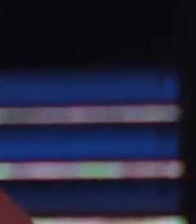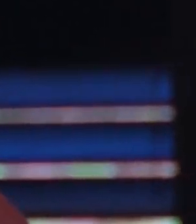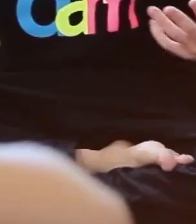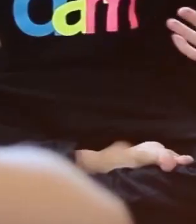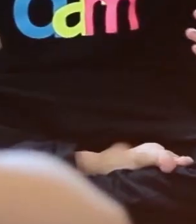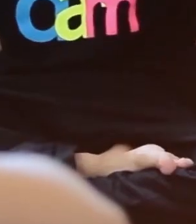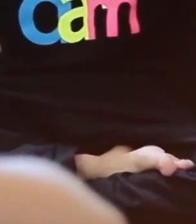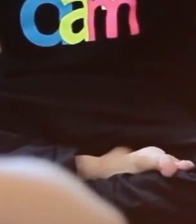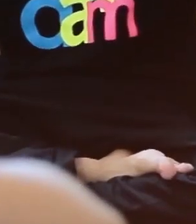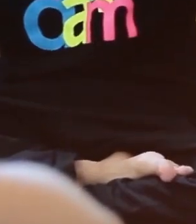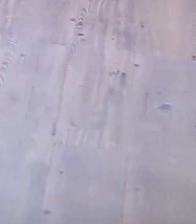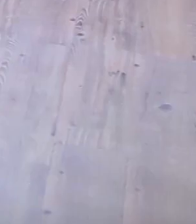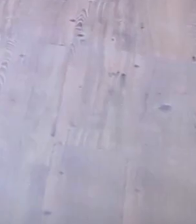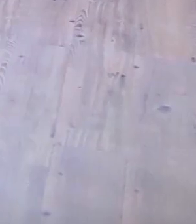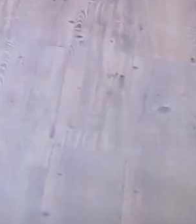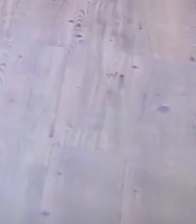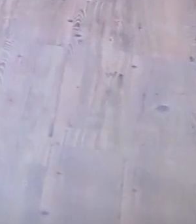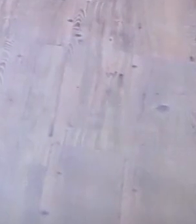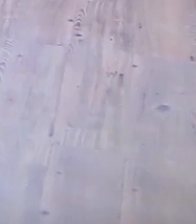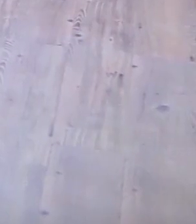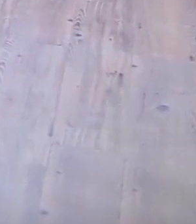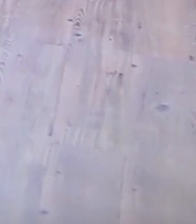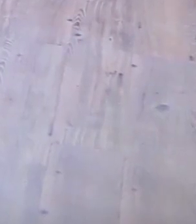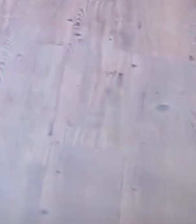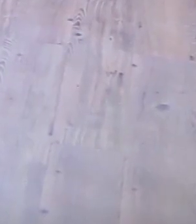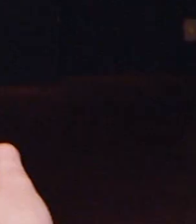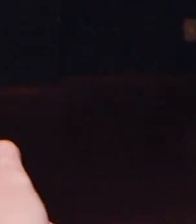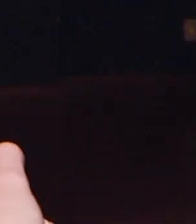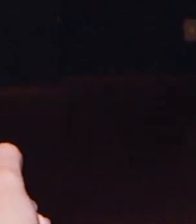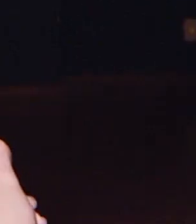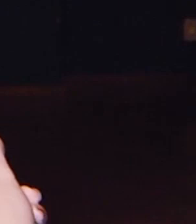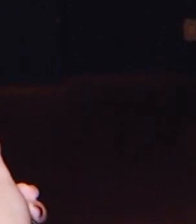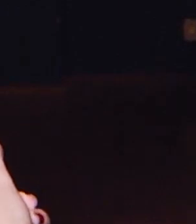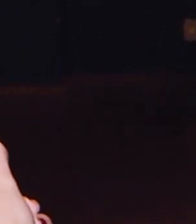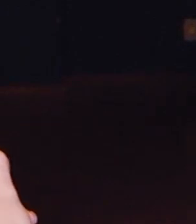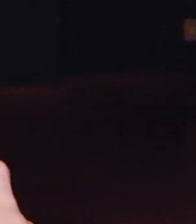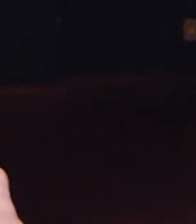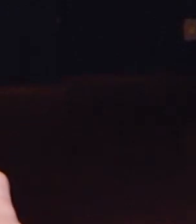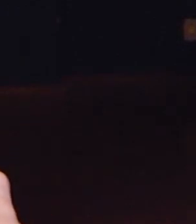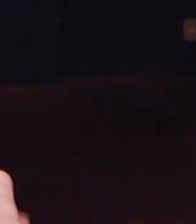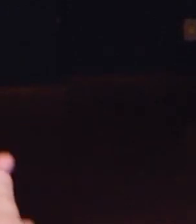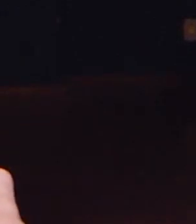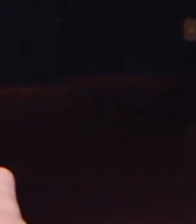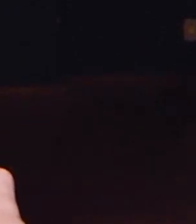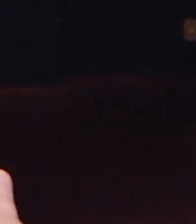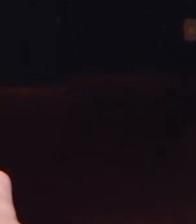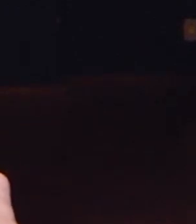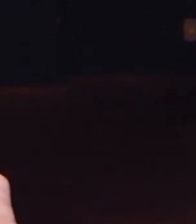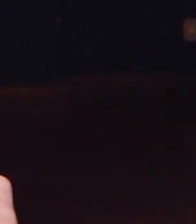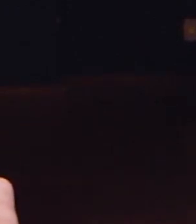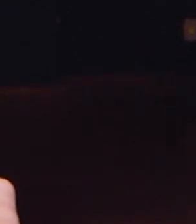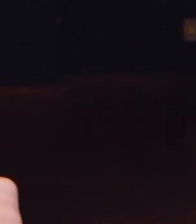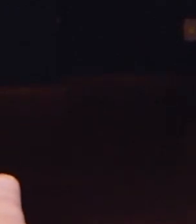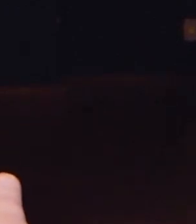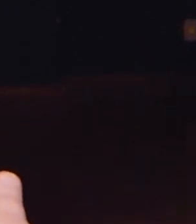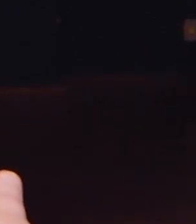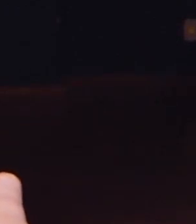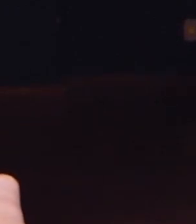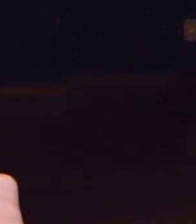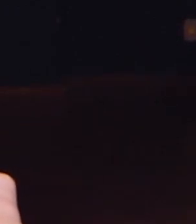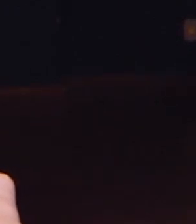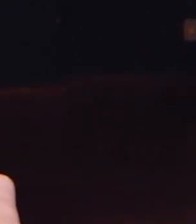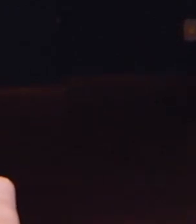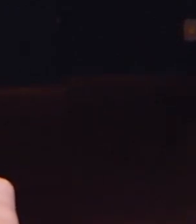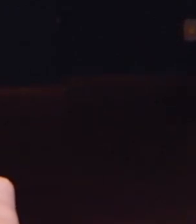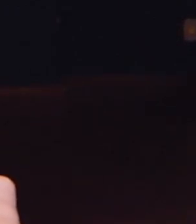do programa institucional de Bolsa de Iniciação à Docência. A minha família inteira é professora, só que eu nunca pensei em ser professora, ser